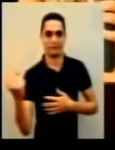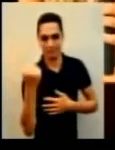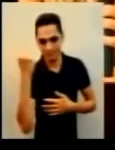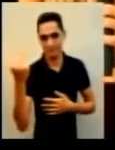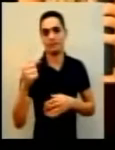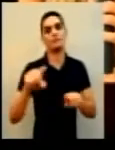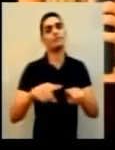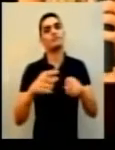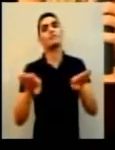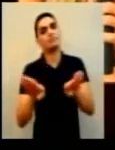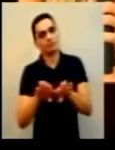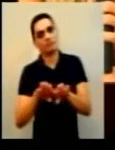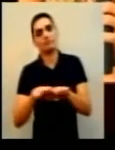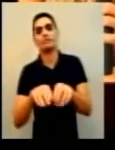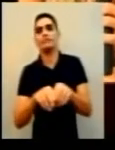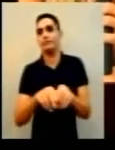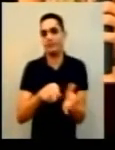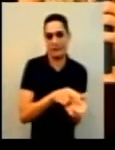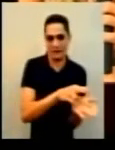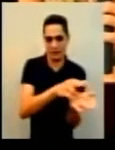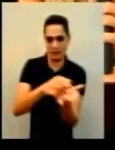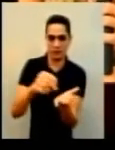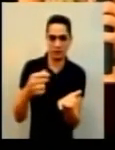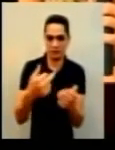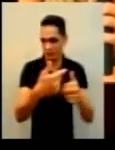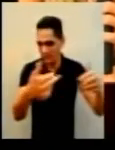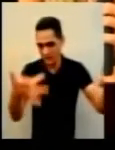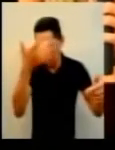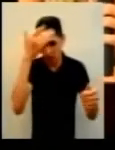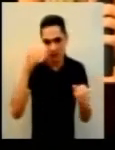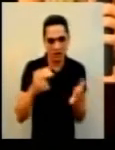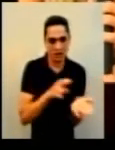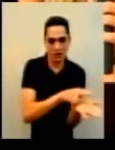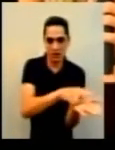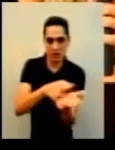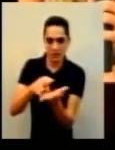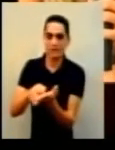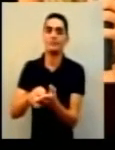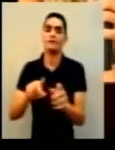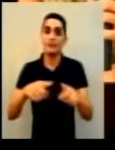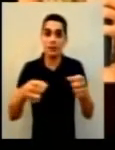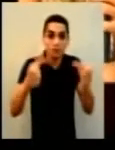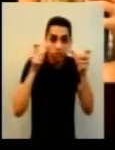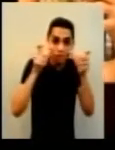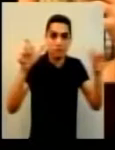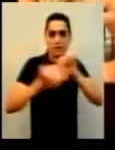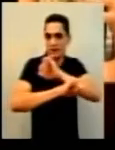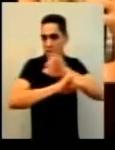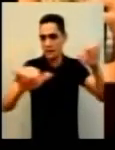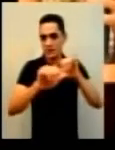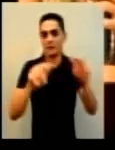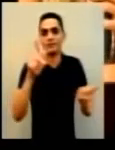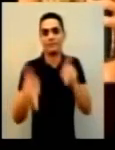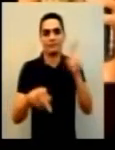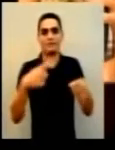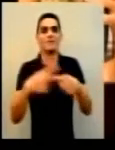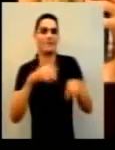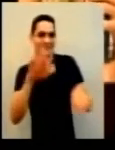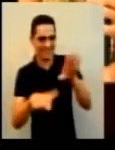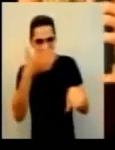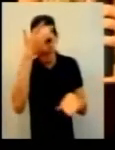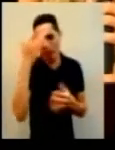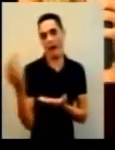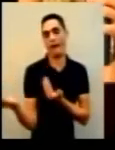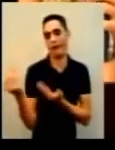sendo acometida e precisando de internação. Então, fique esse alerta para a população, porque às vezes pensa assim: ah, eu sou jovem, eu vou